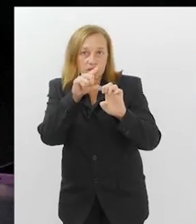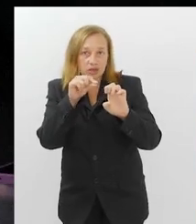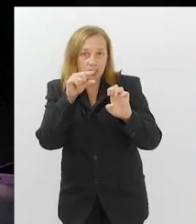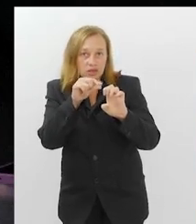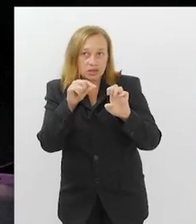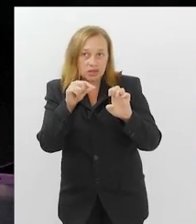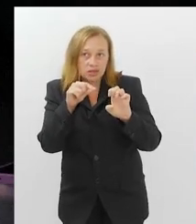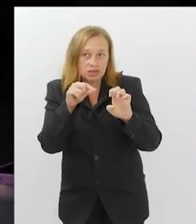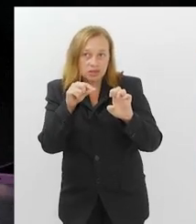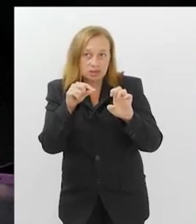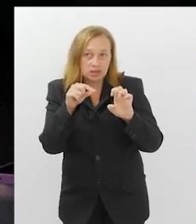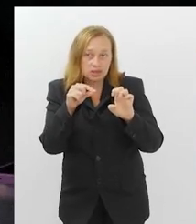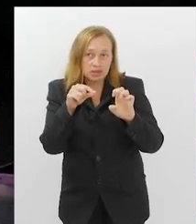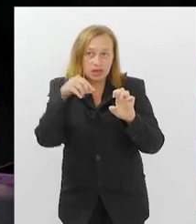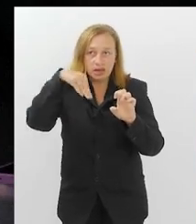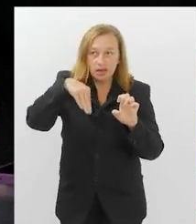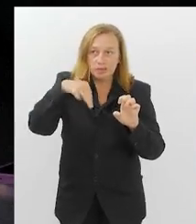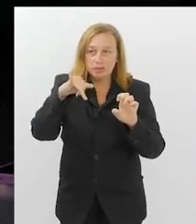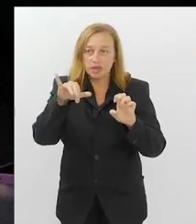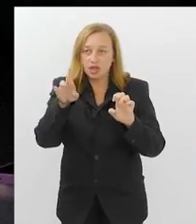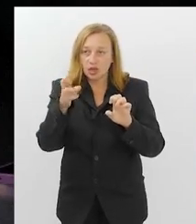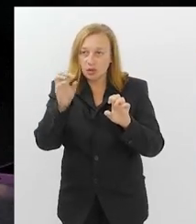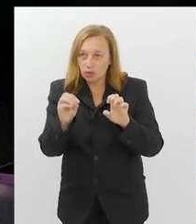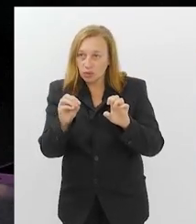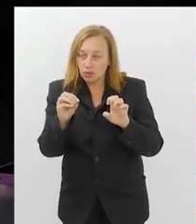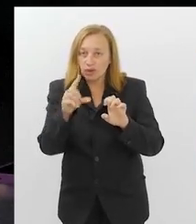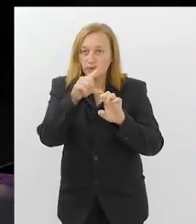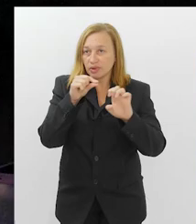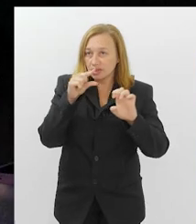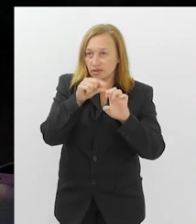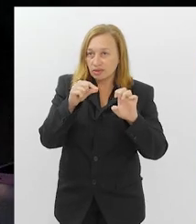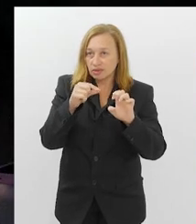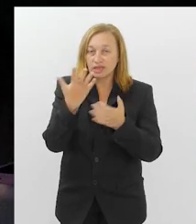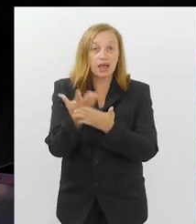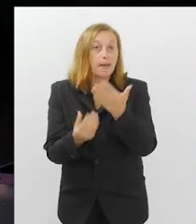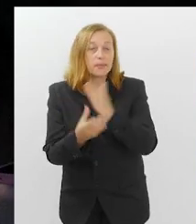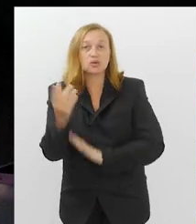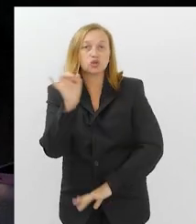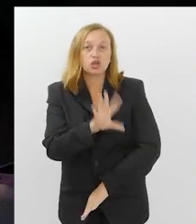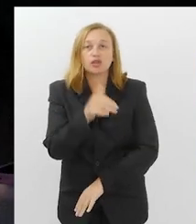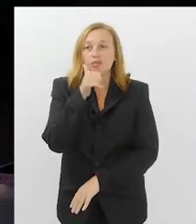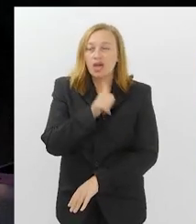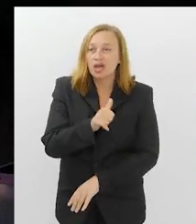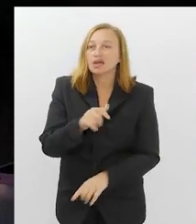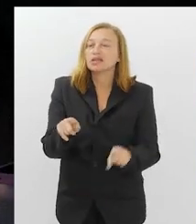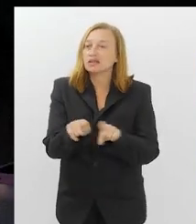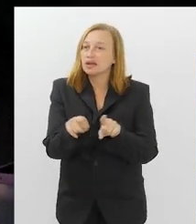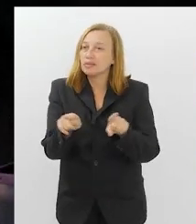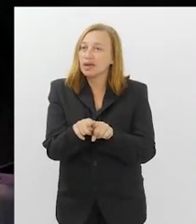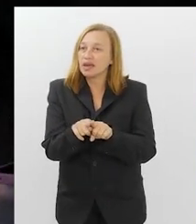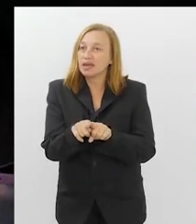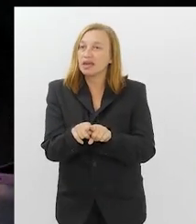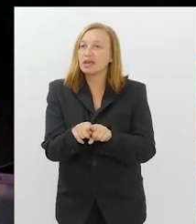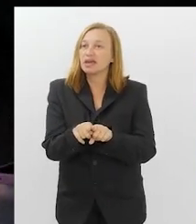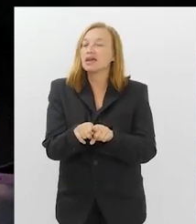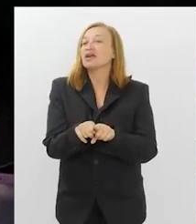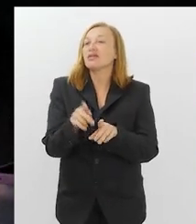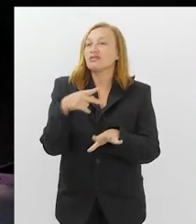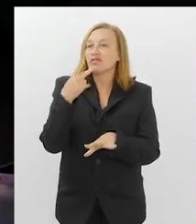empreendedoras, microempreendedoras, inclusive o empreendedorismo está na mão das mulheres e fazendo recorte